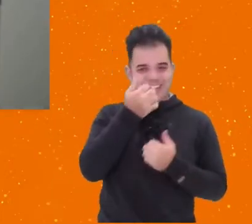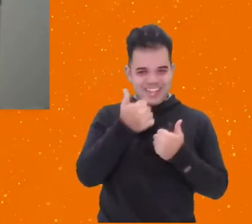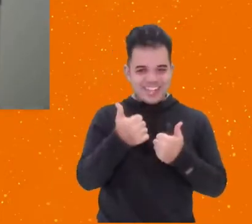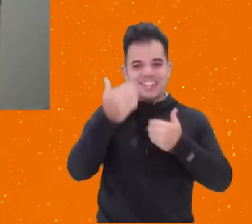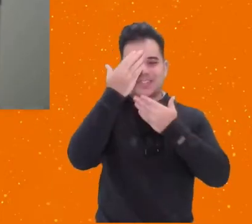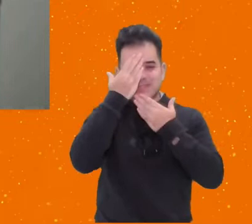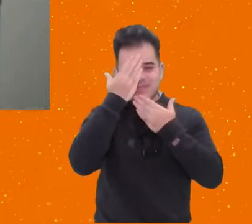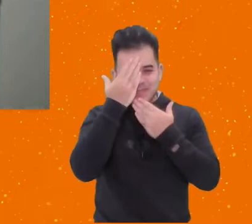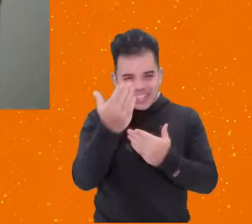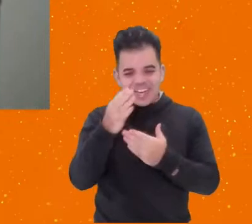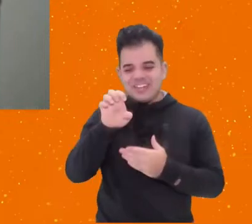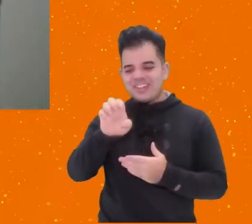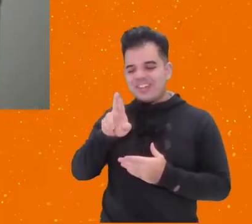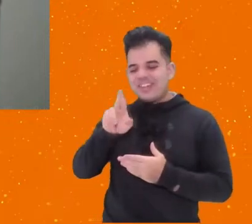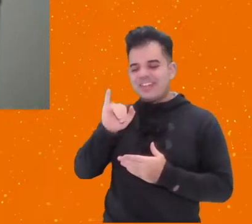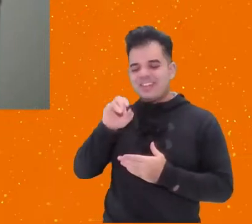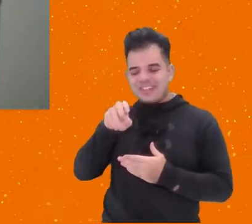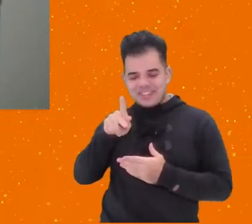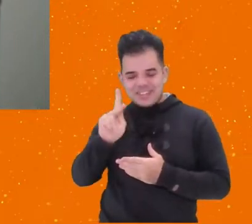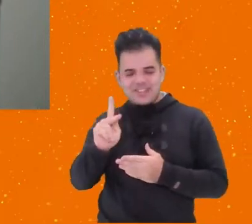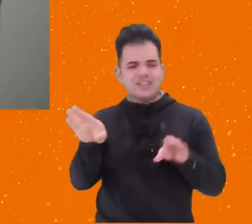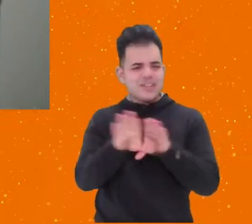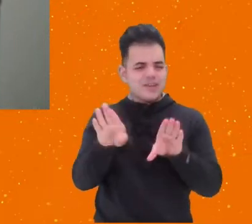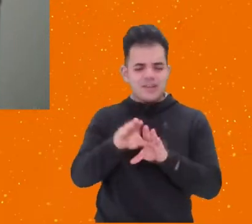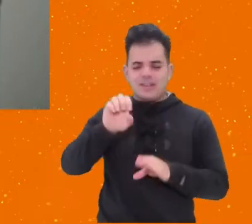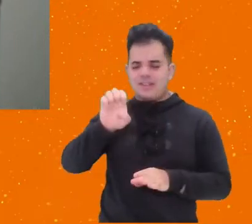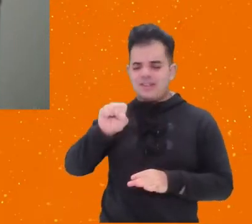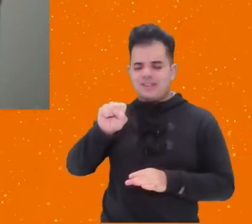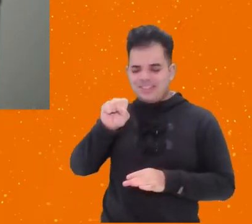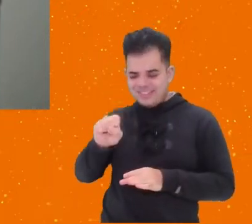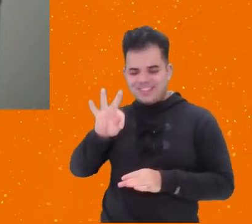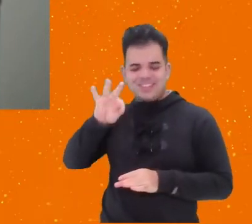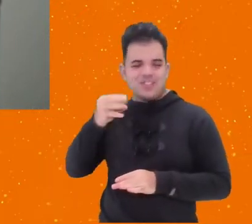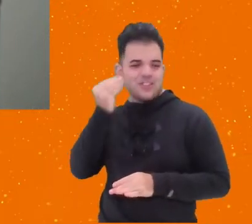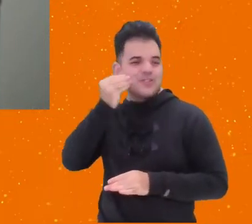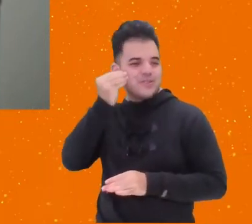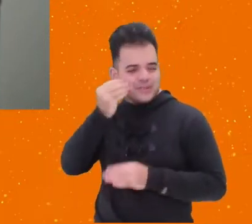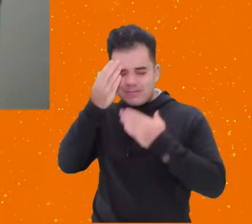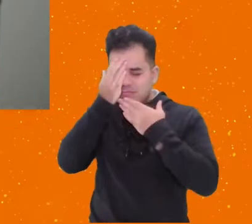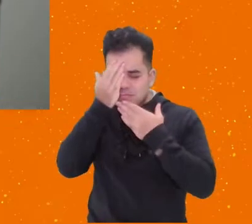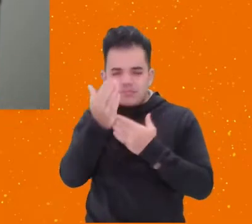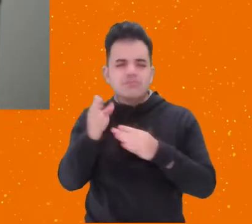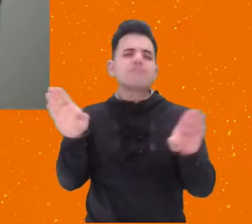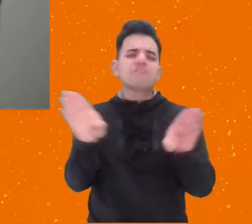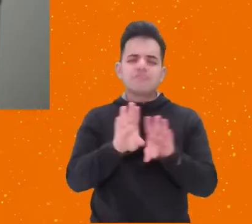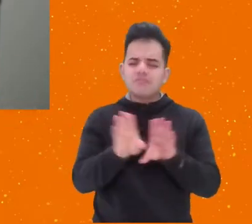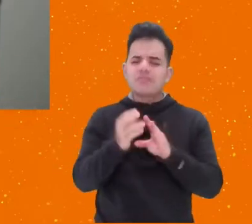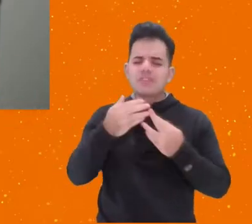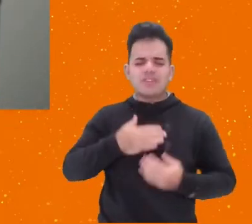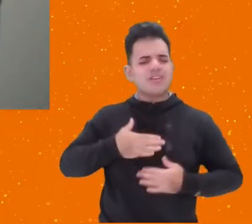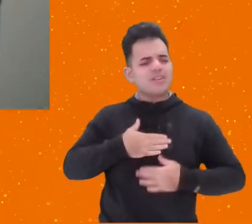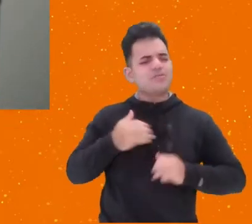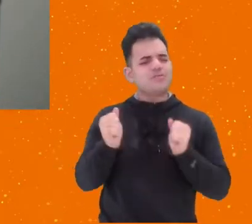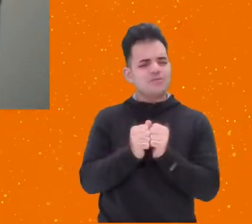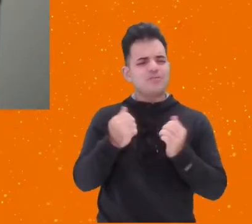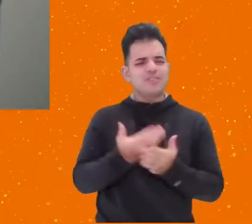Obrigado, obrigado, Eric, pelo convite, a Set Experience também. Fico muito grato de estar aqui presente com vocês.